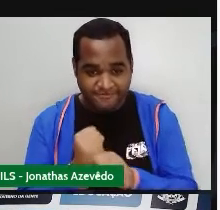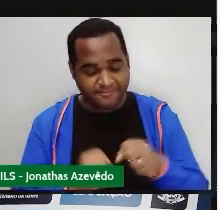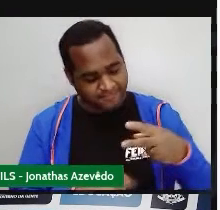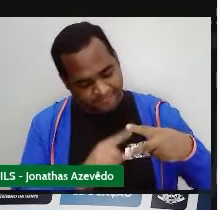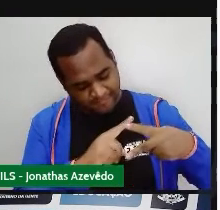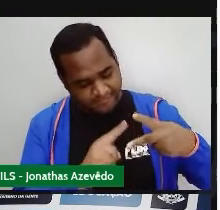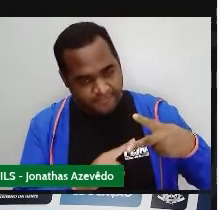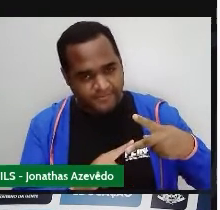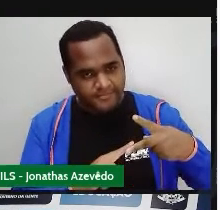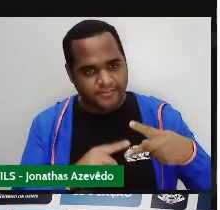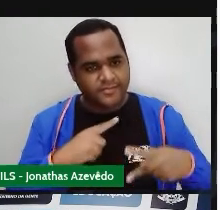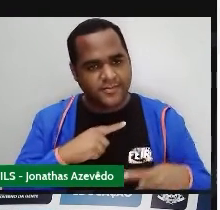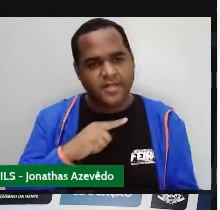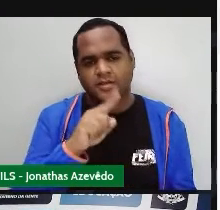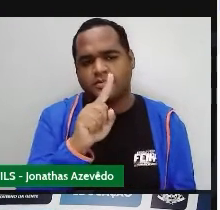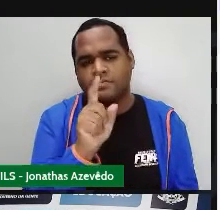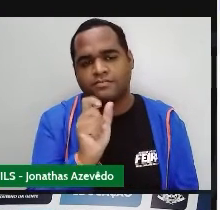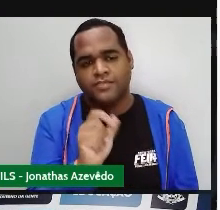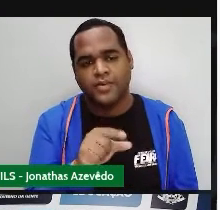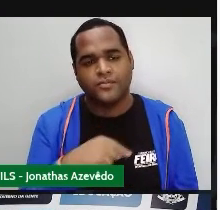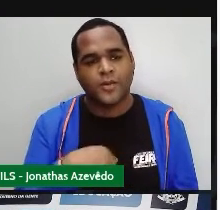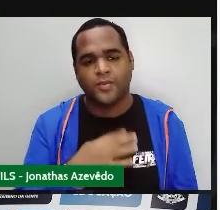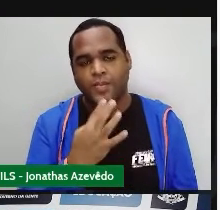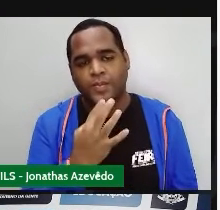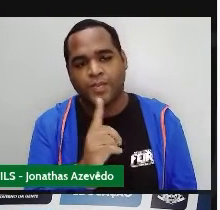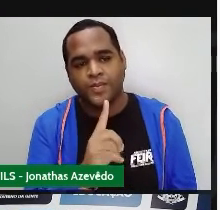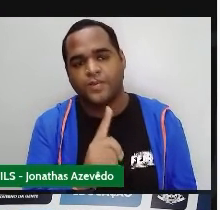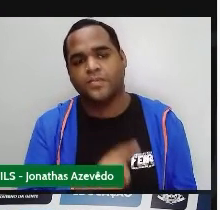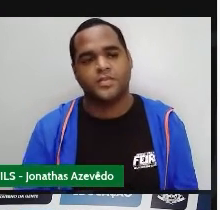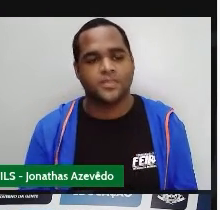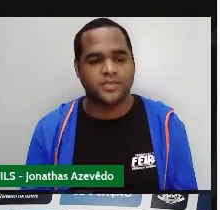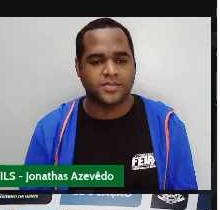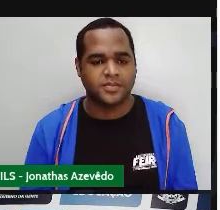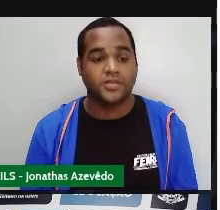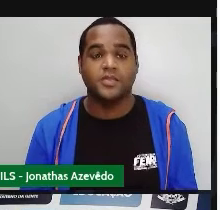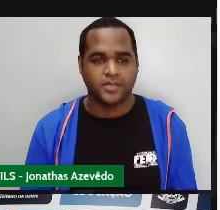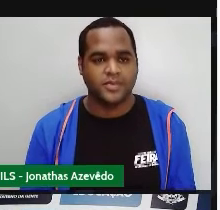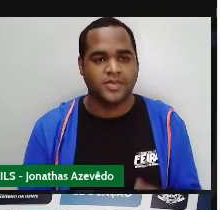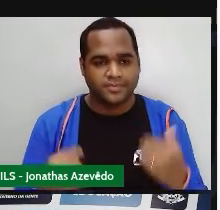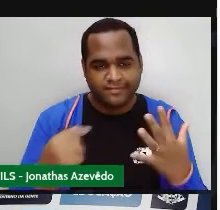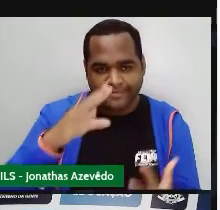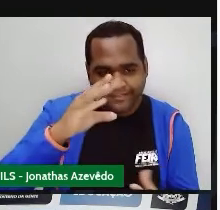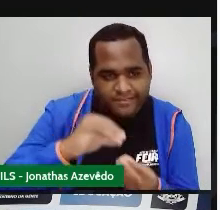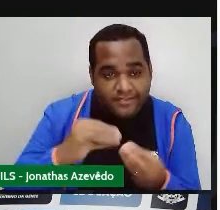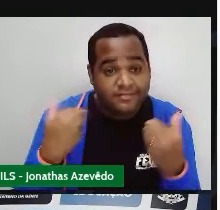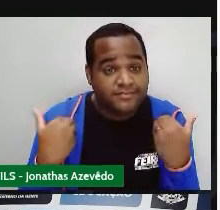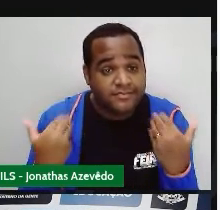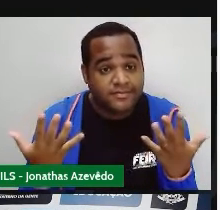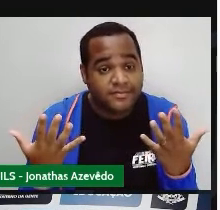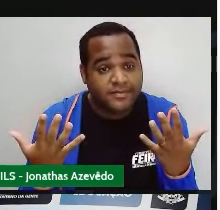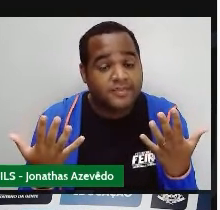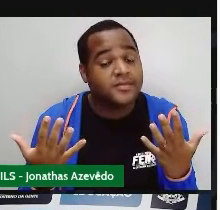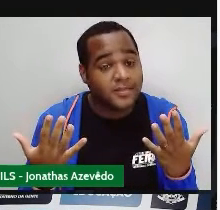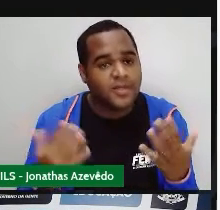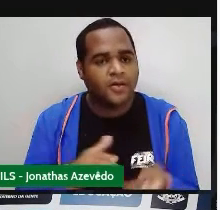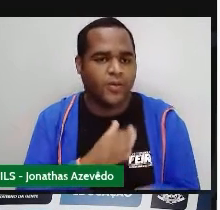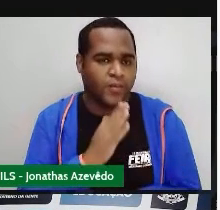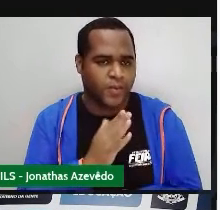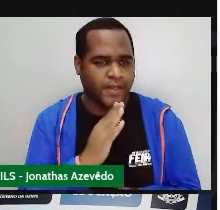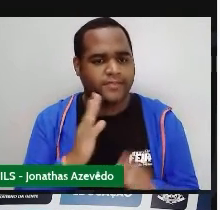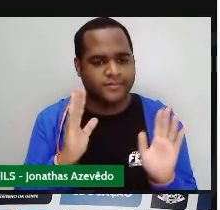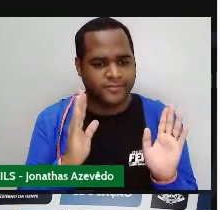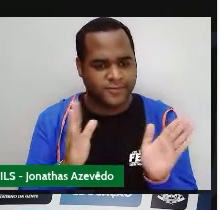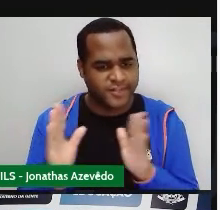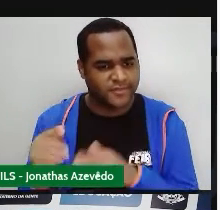duas incógnitas Tá bom então já sabemos que a gente vai precisar dessas duas equações